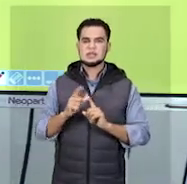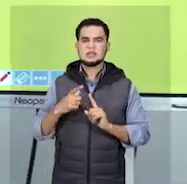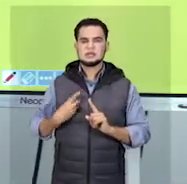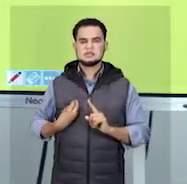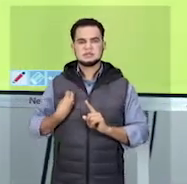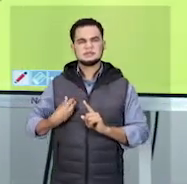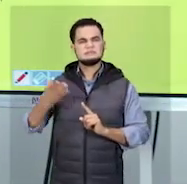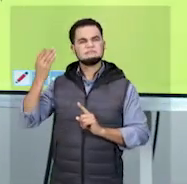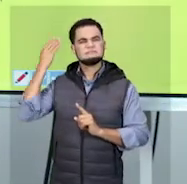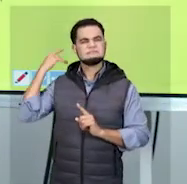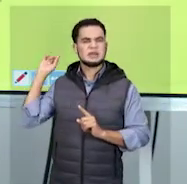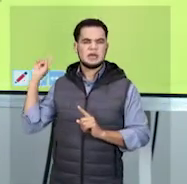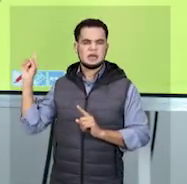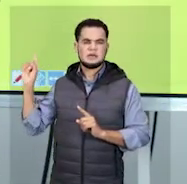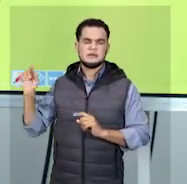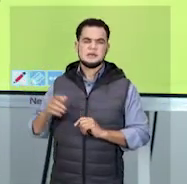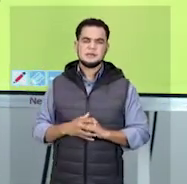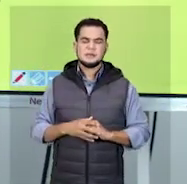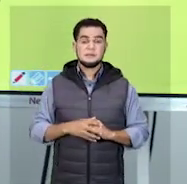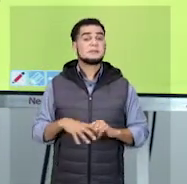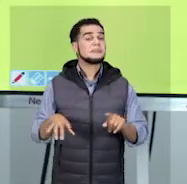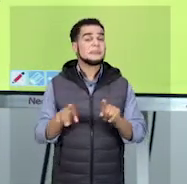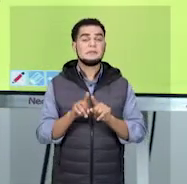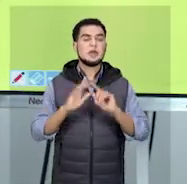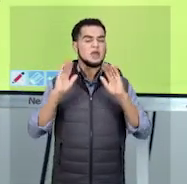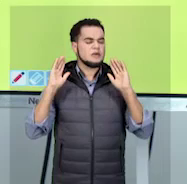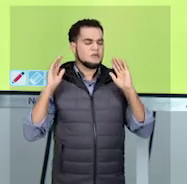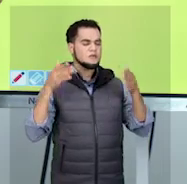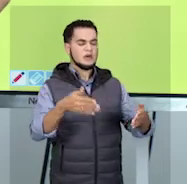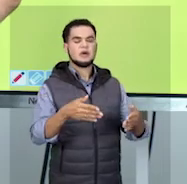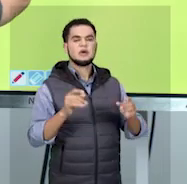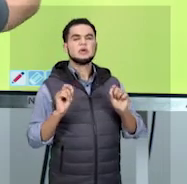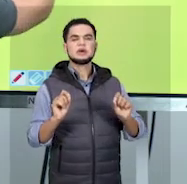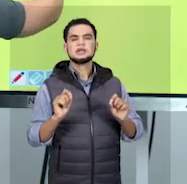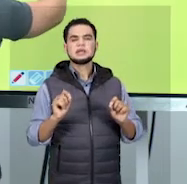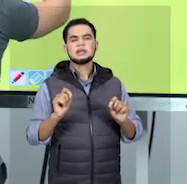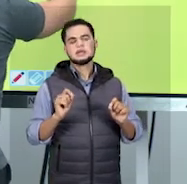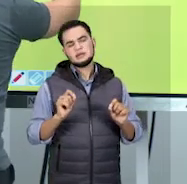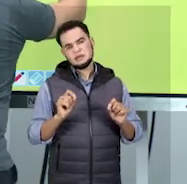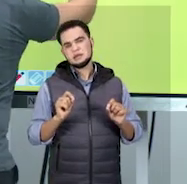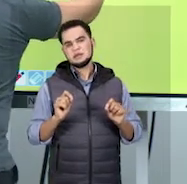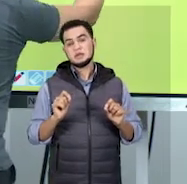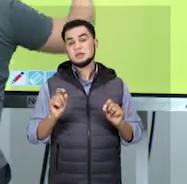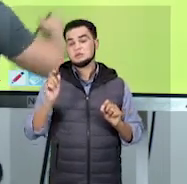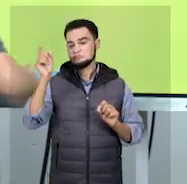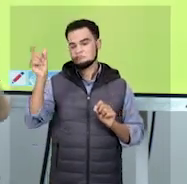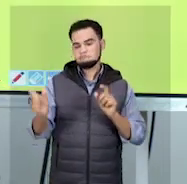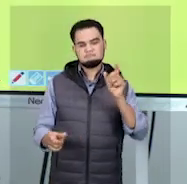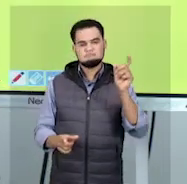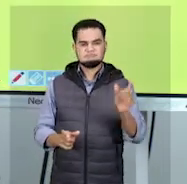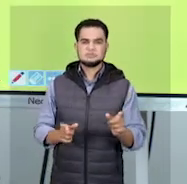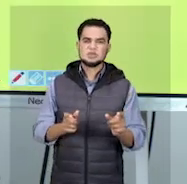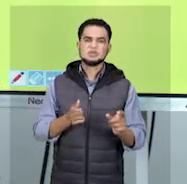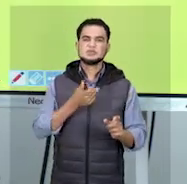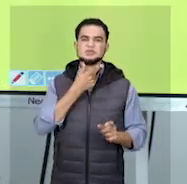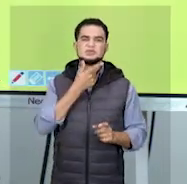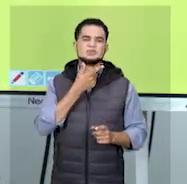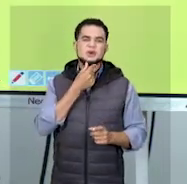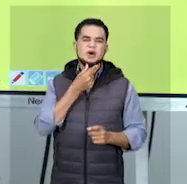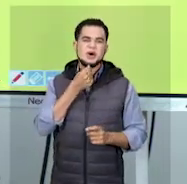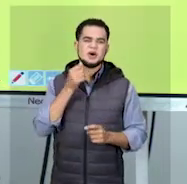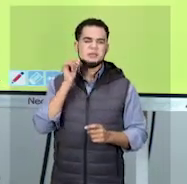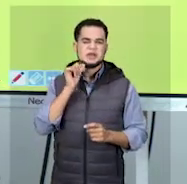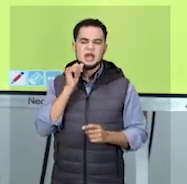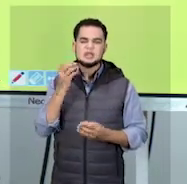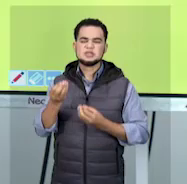na época. E o enfoque dele é no homem e no seu cotidiano. Então, outras